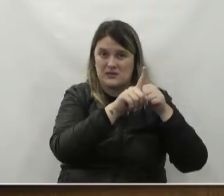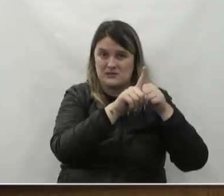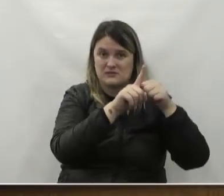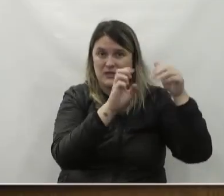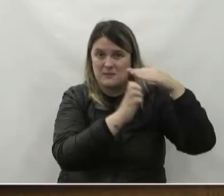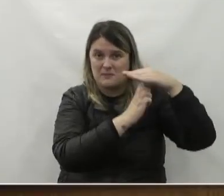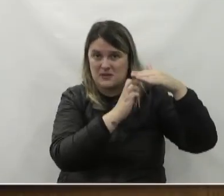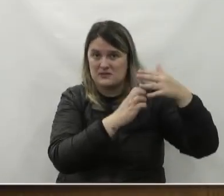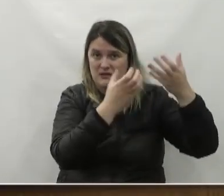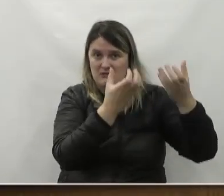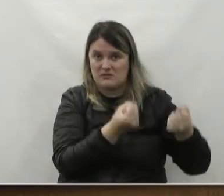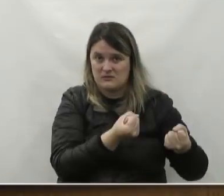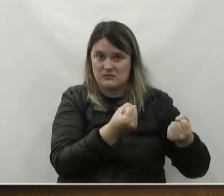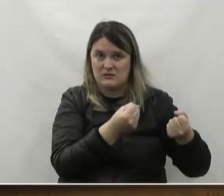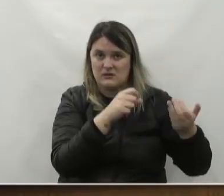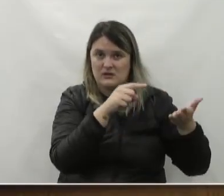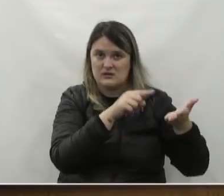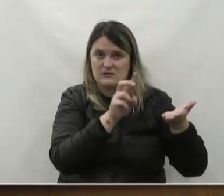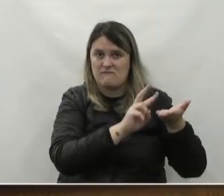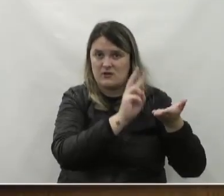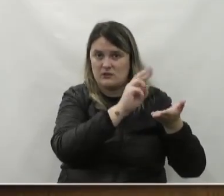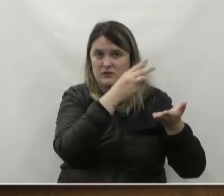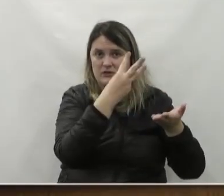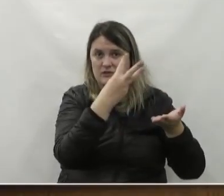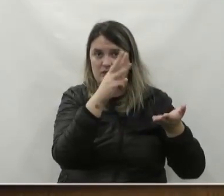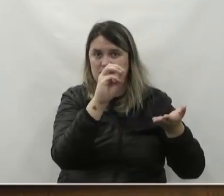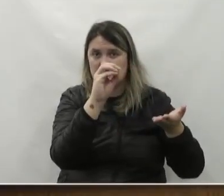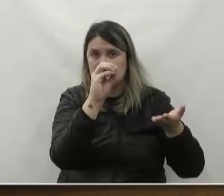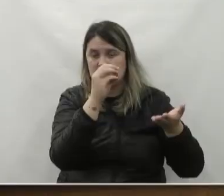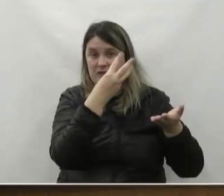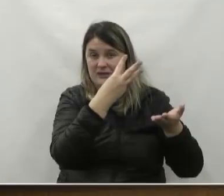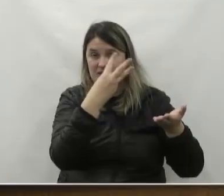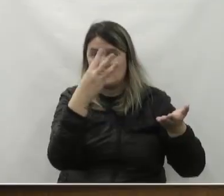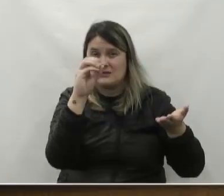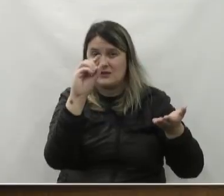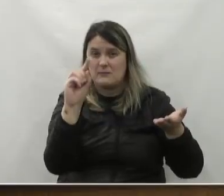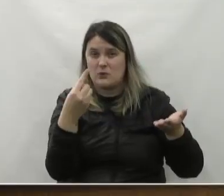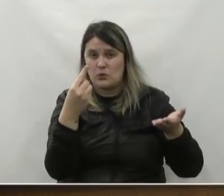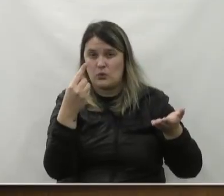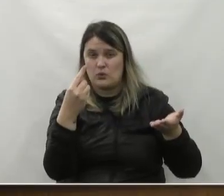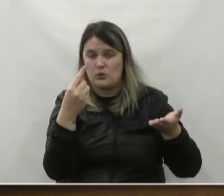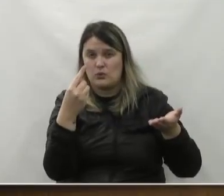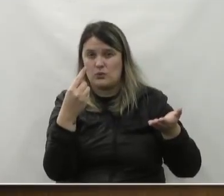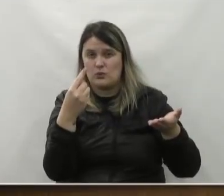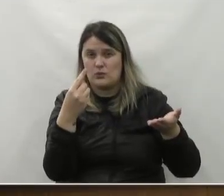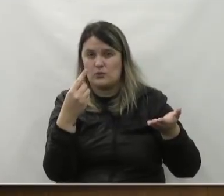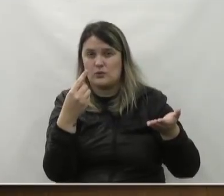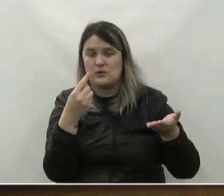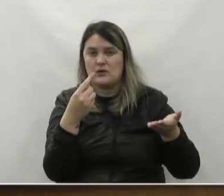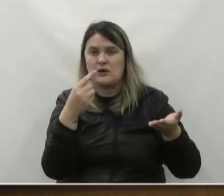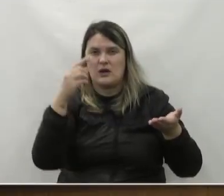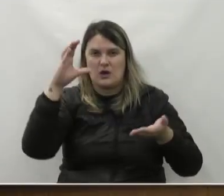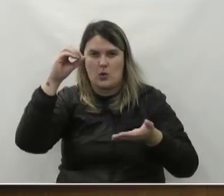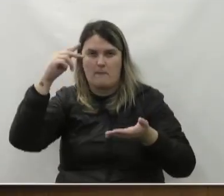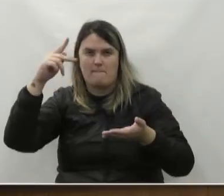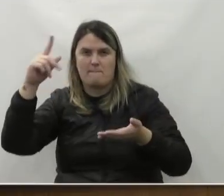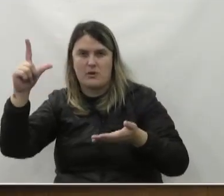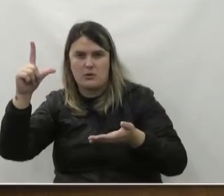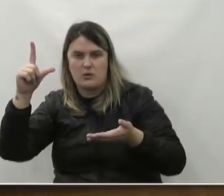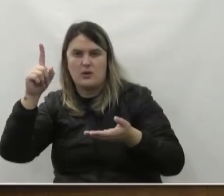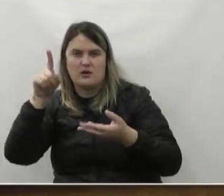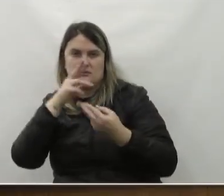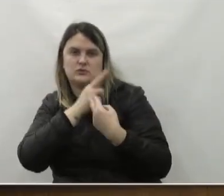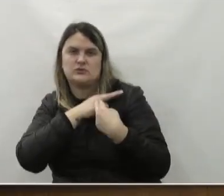empresa assumir, esse valor de 330 mil da Copel, que é a concessionária que administra